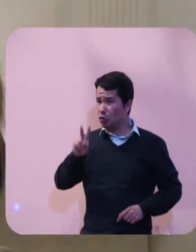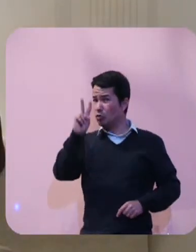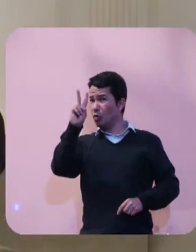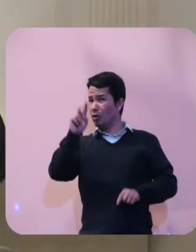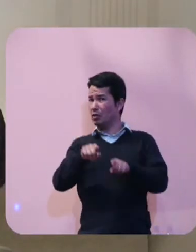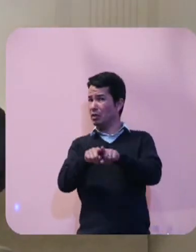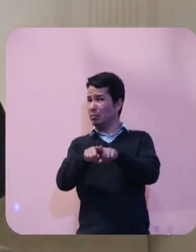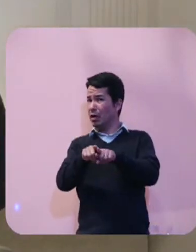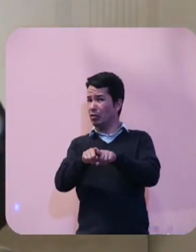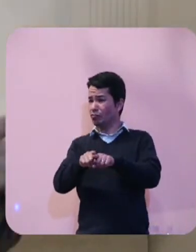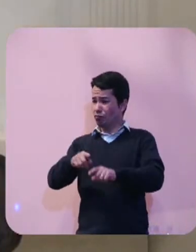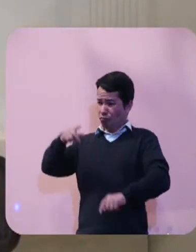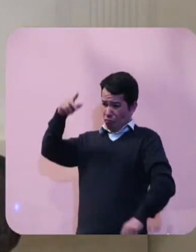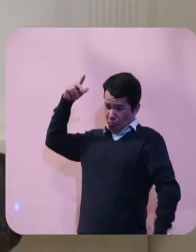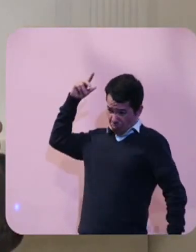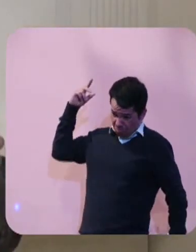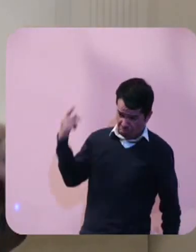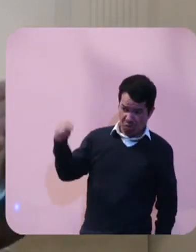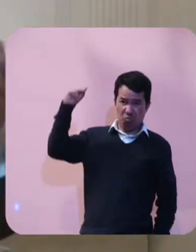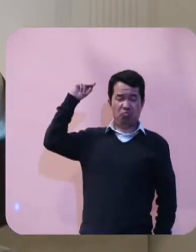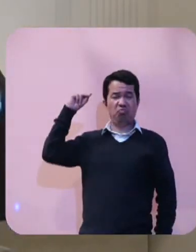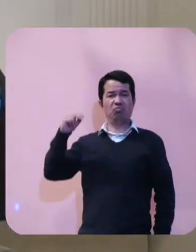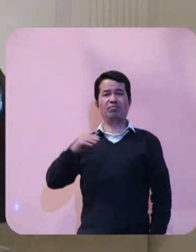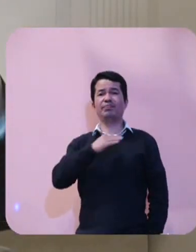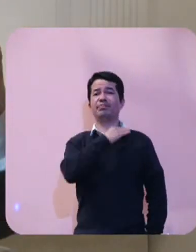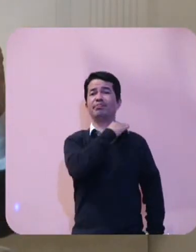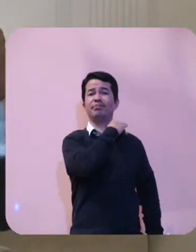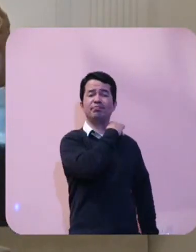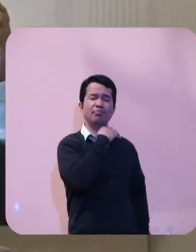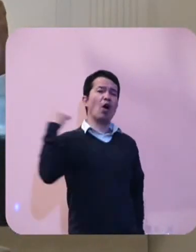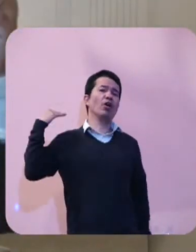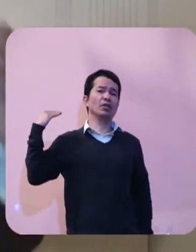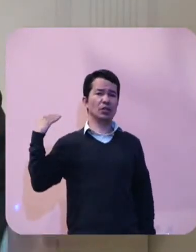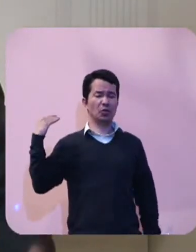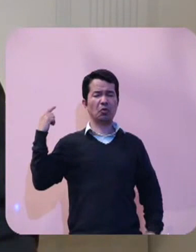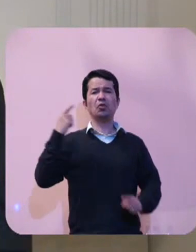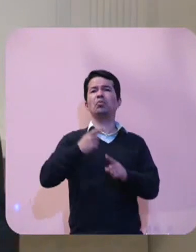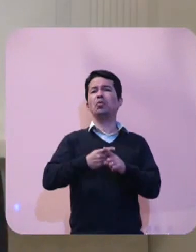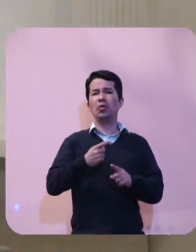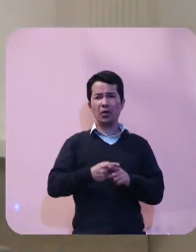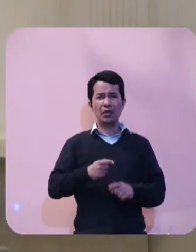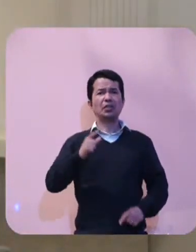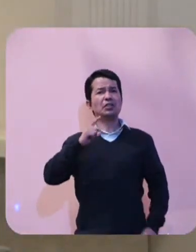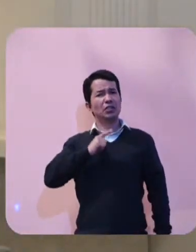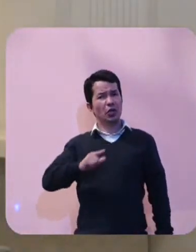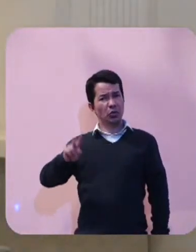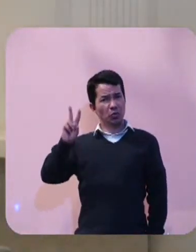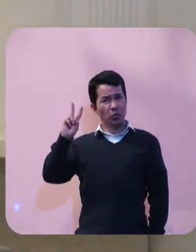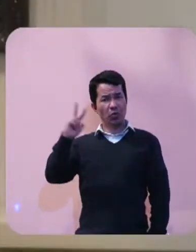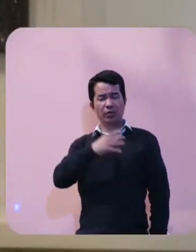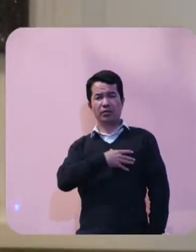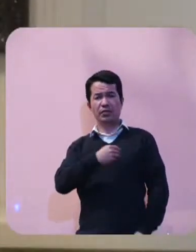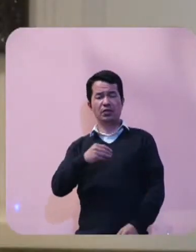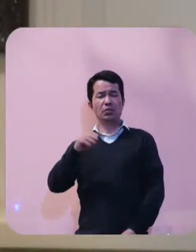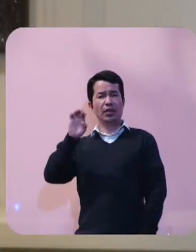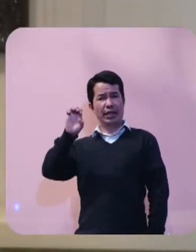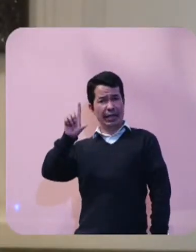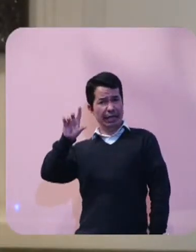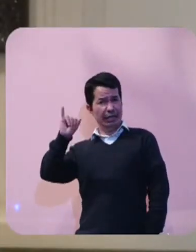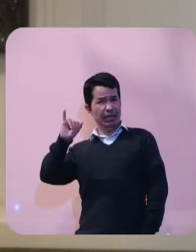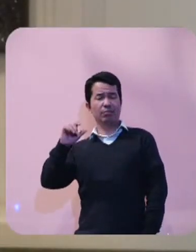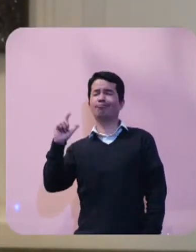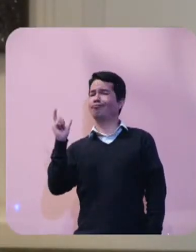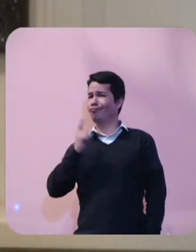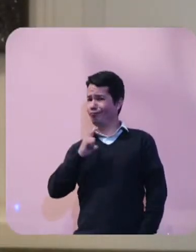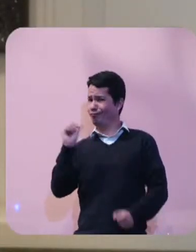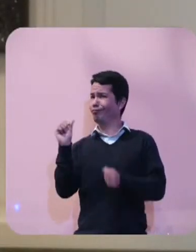filhos, e todos eles morreram por causa da corrupção no santuário de Deus. Sabe, quando